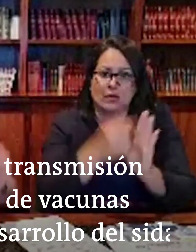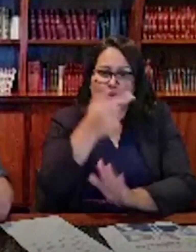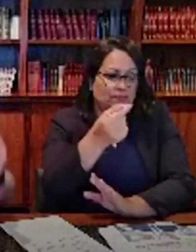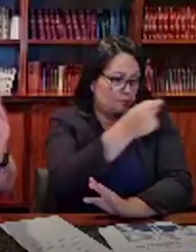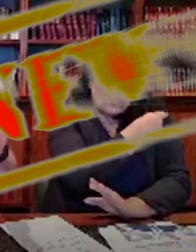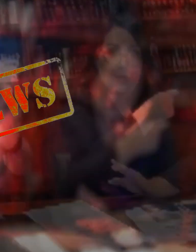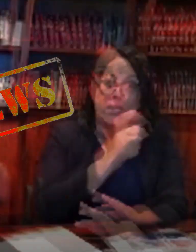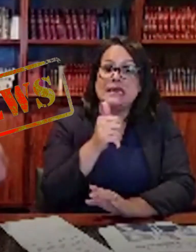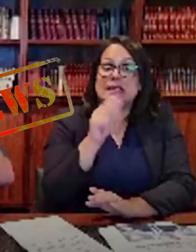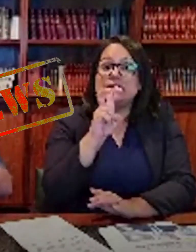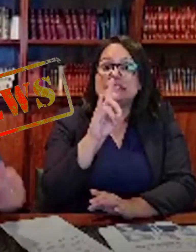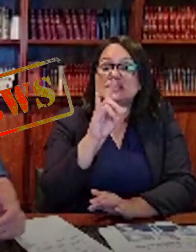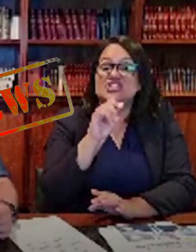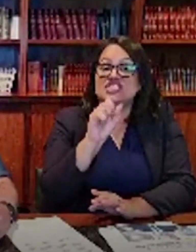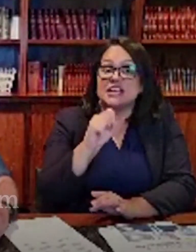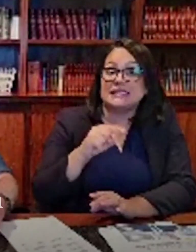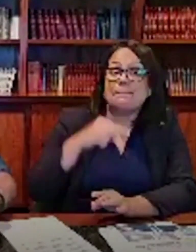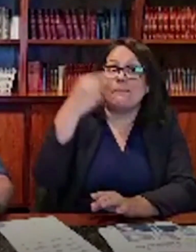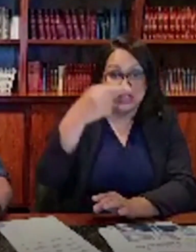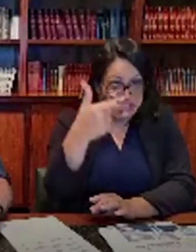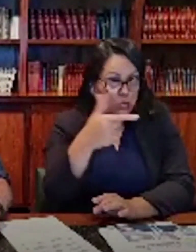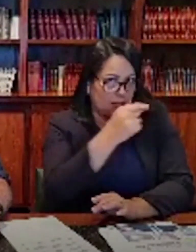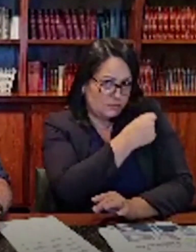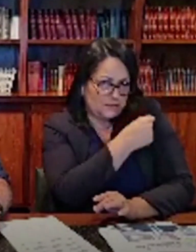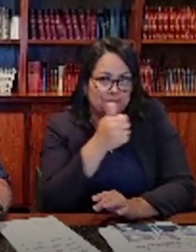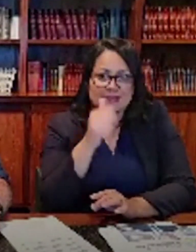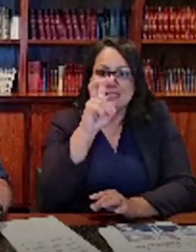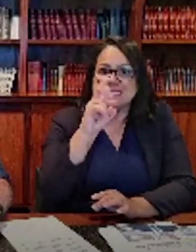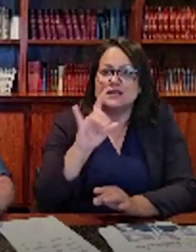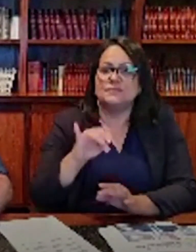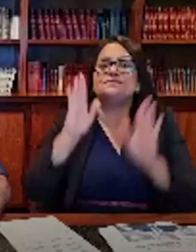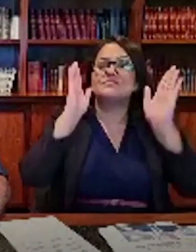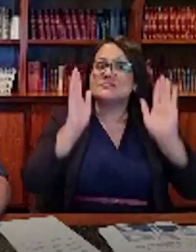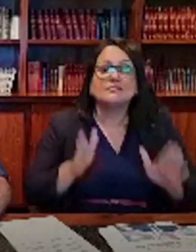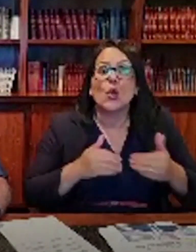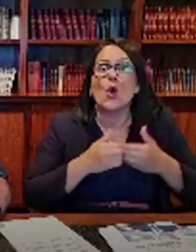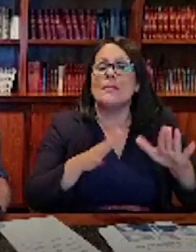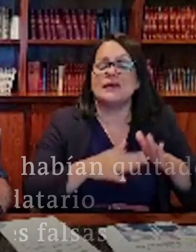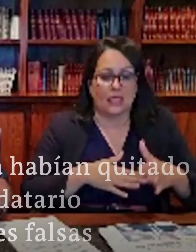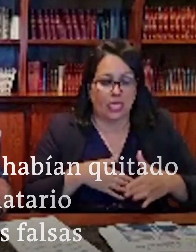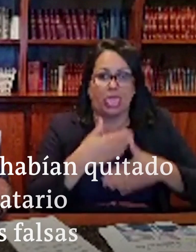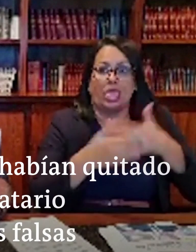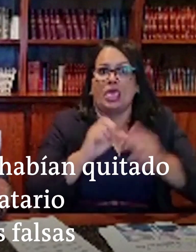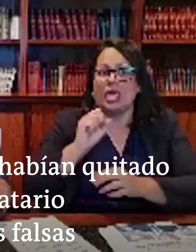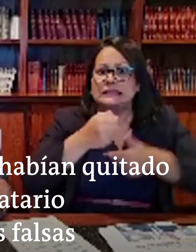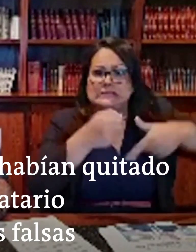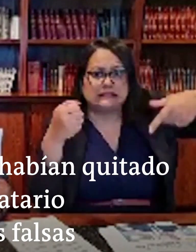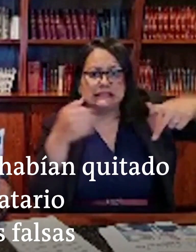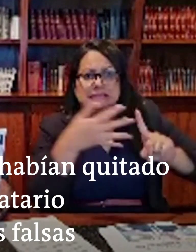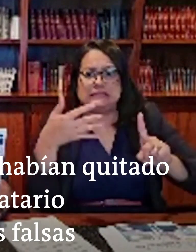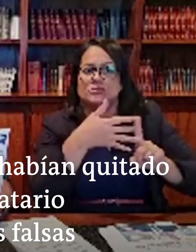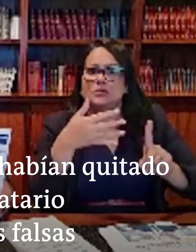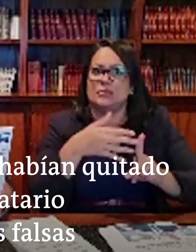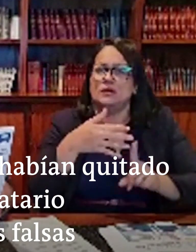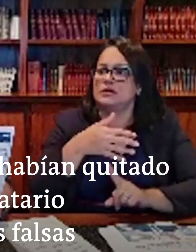15 dias depois, 15 dias após a segunda dose, totalmente vacinados, estão desenvolvendo a síndrome de imunodeficiência